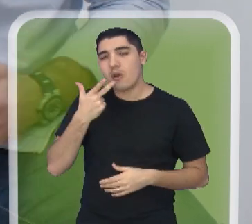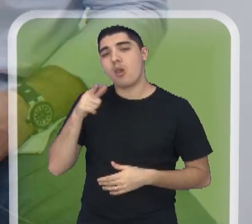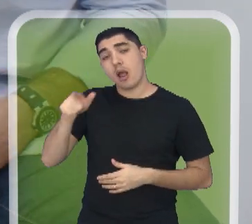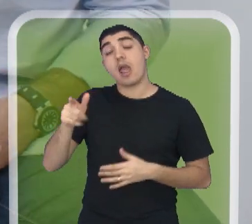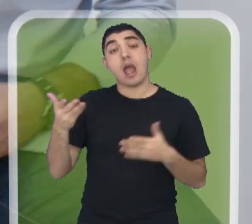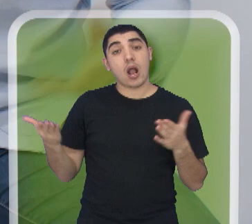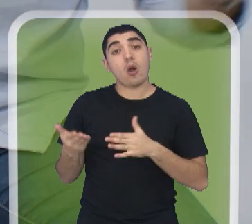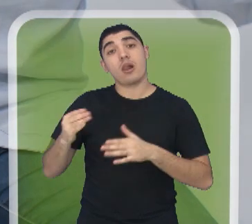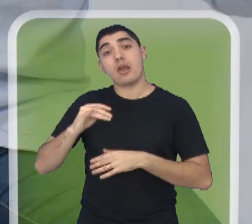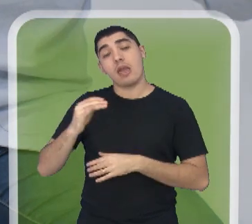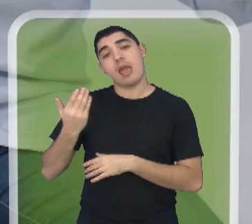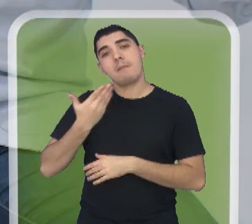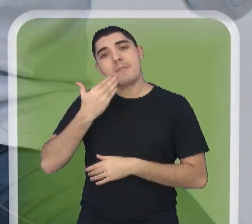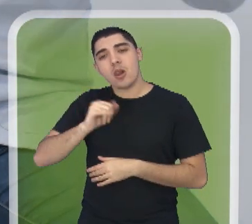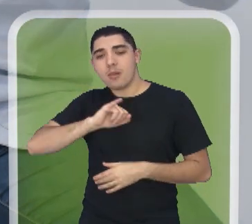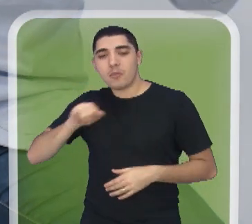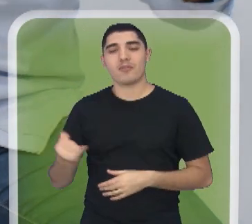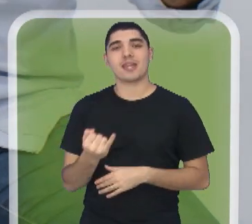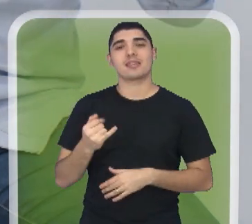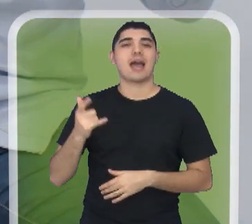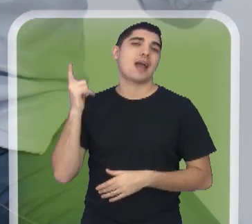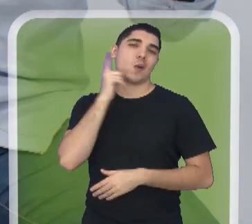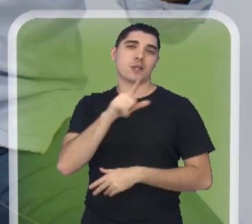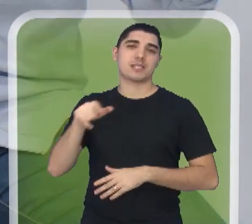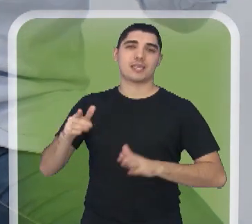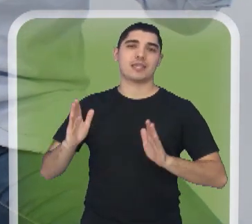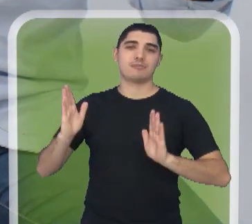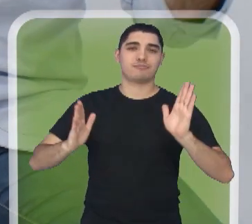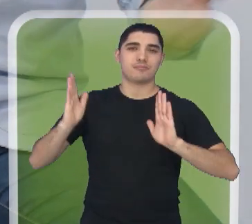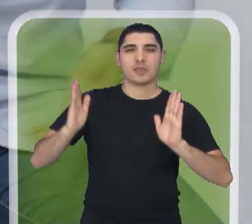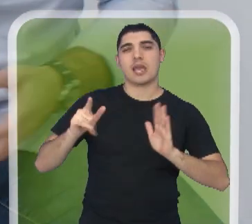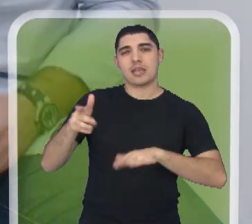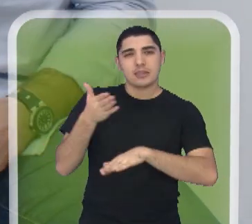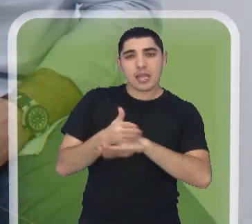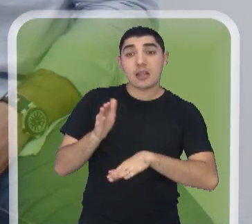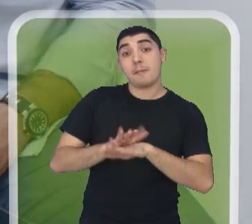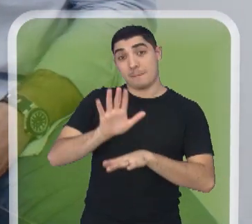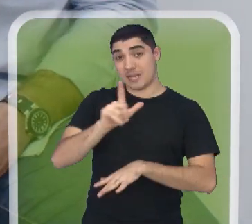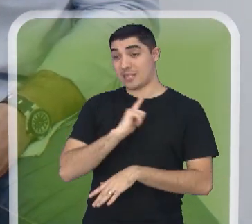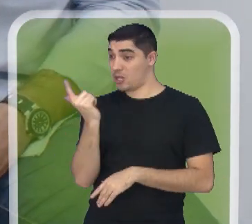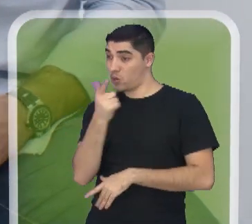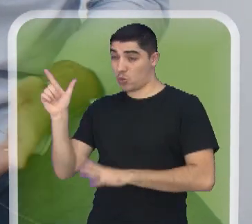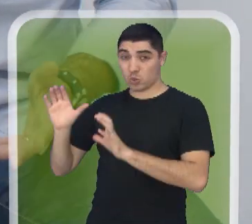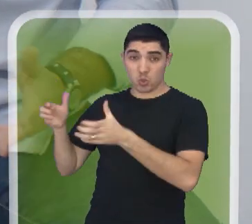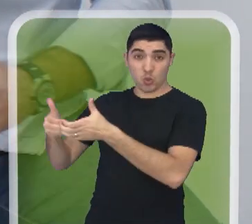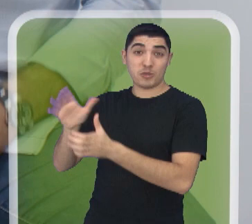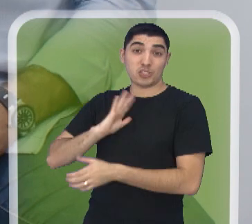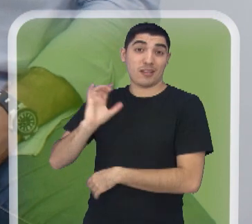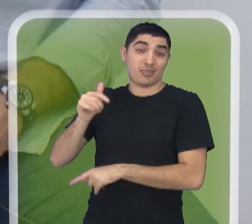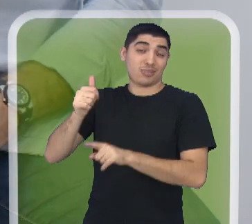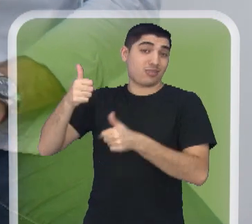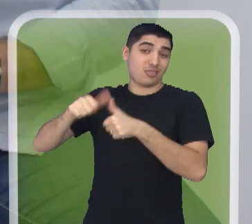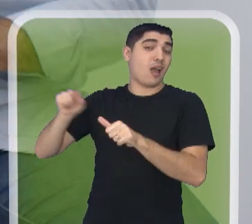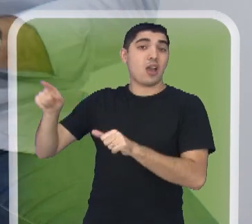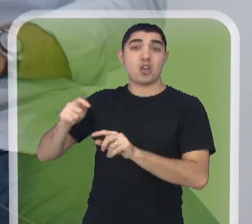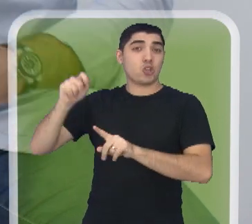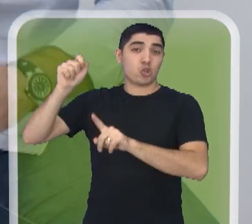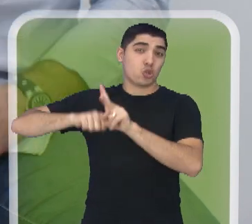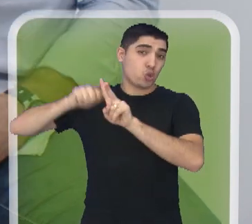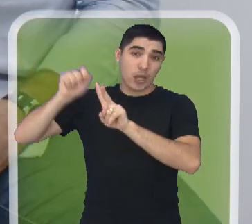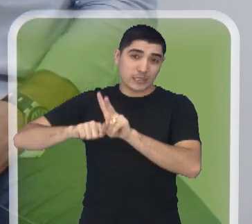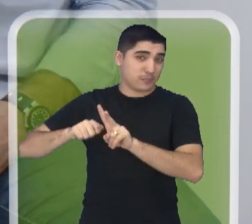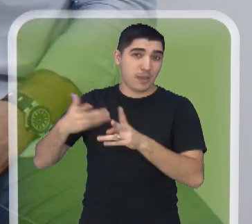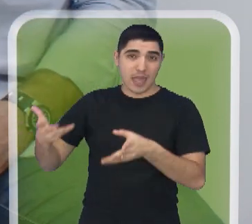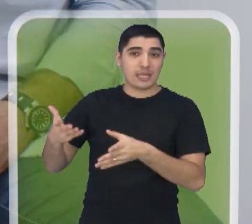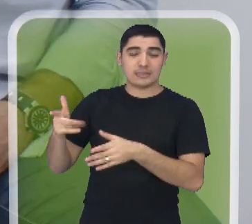para uma pré-temporada, mas vai ter times treinando 70 dias para a Copa Paulista, enquanto o São José vai ter praticamente 40 dias.